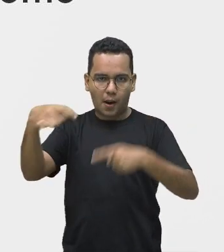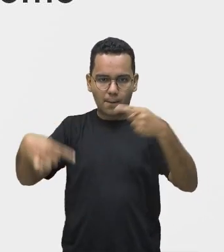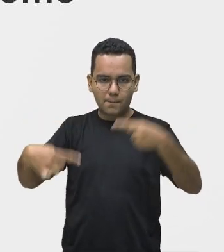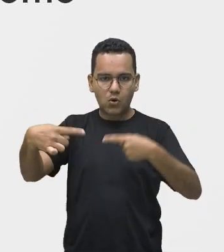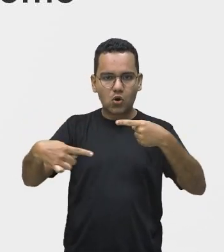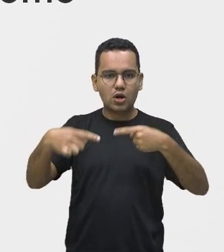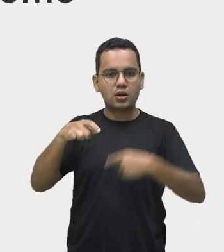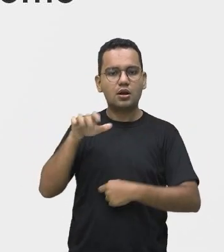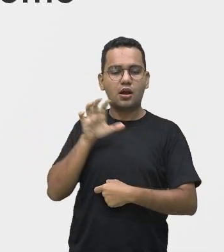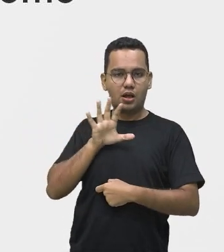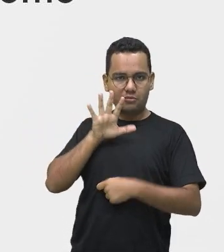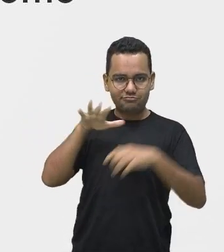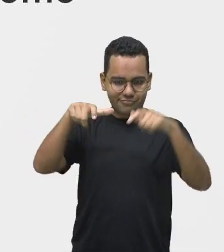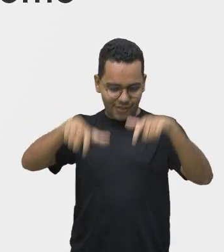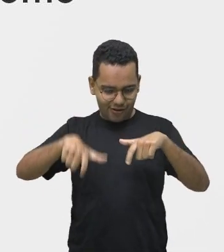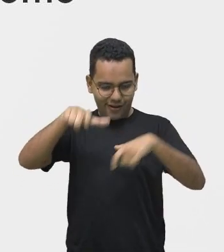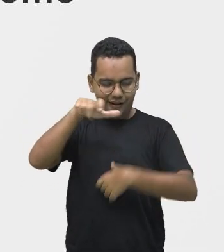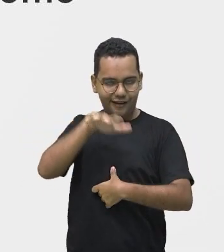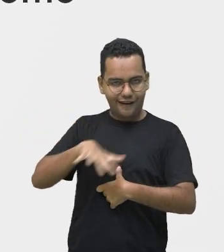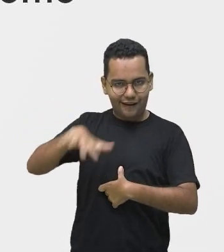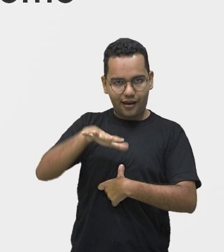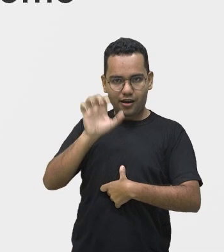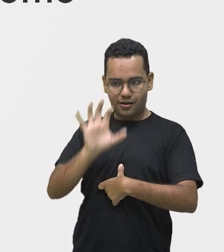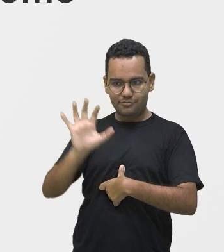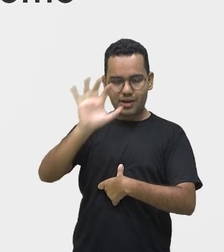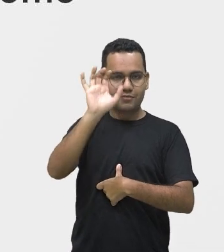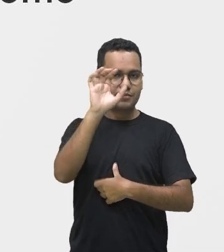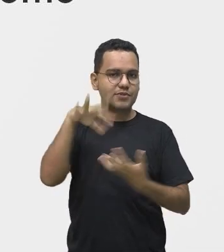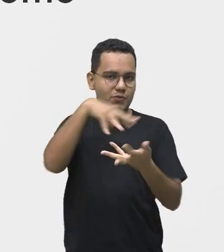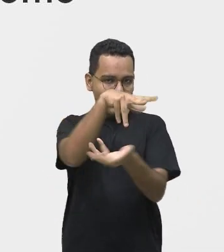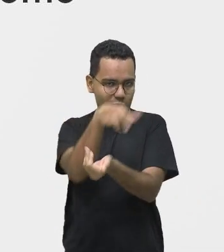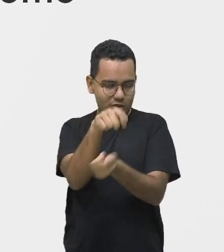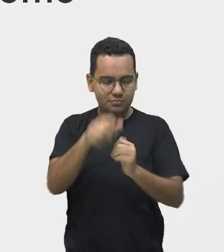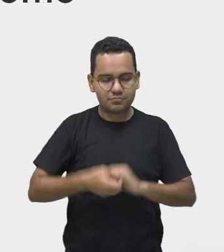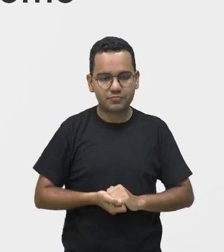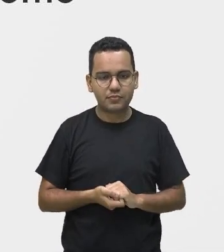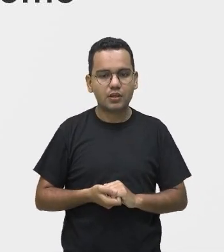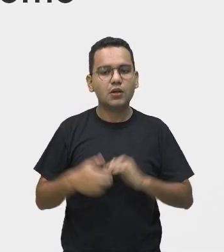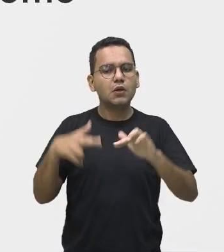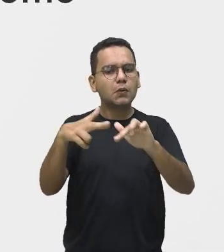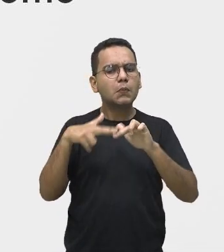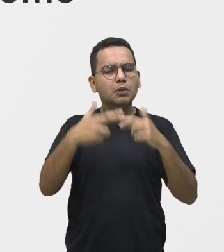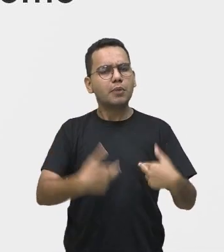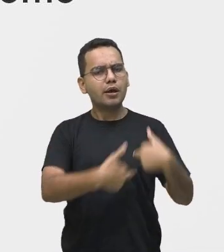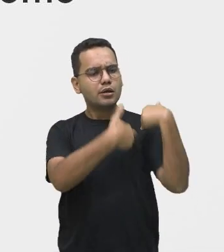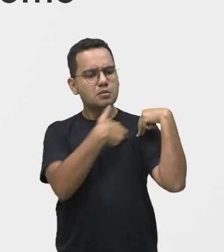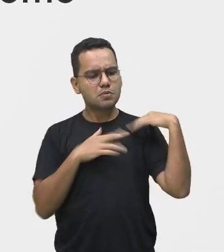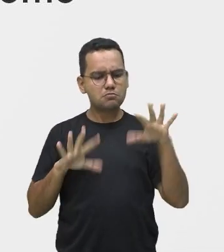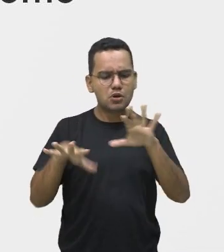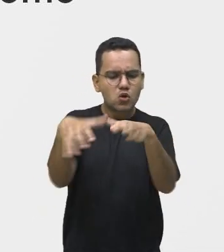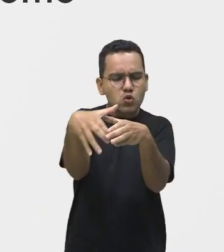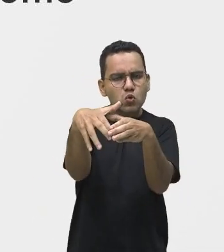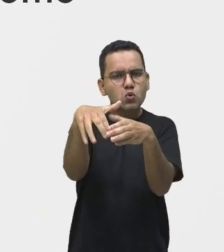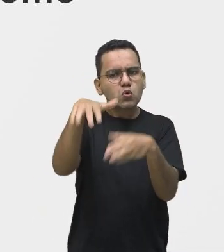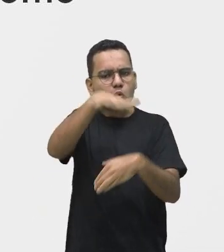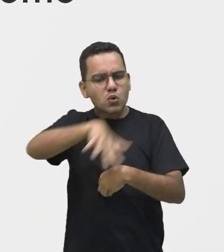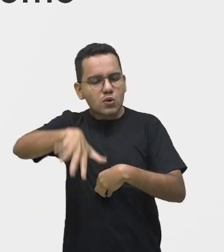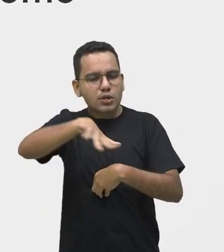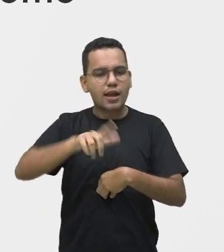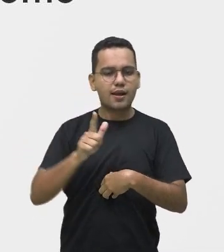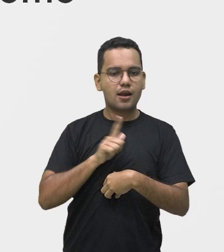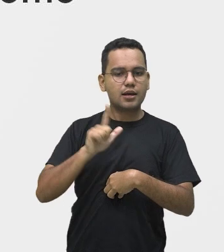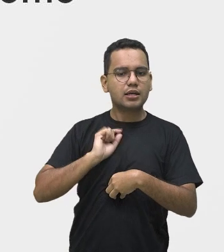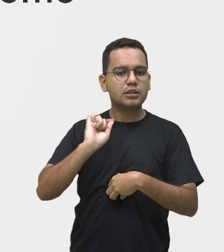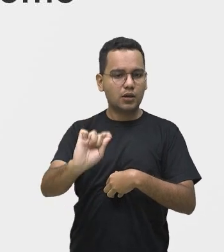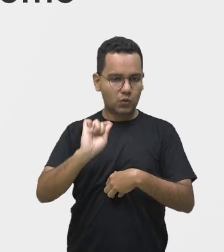em âmbito local, regional, nacional e global, bem como o papel desempenhado pelos sujeitos e coletividades